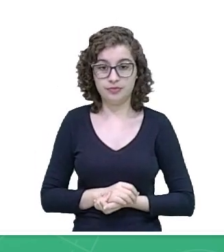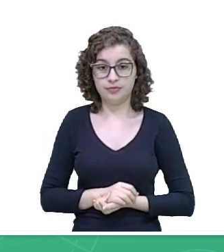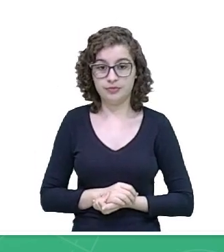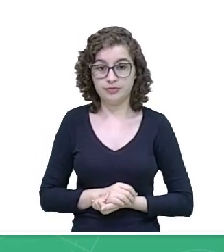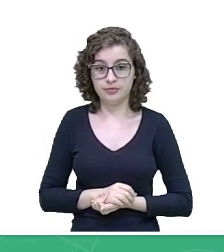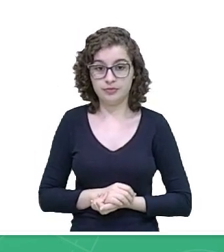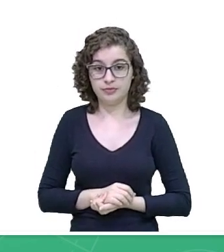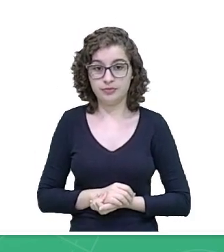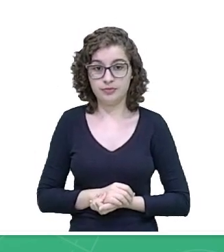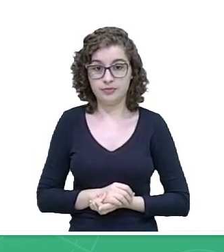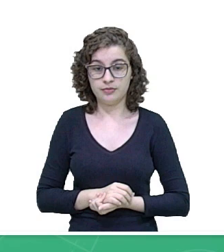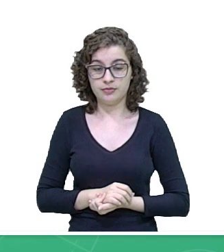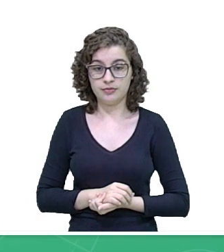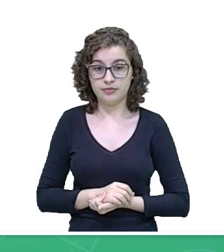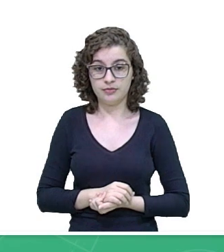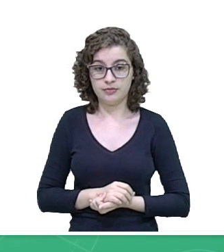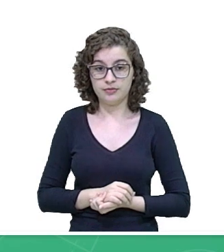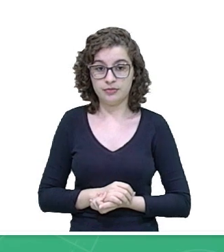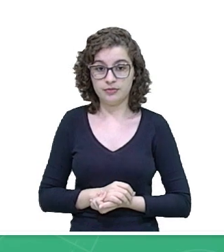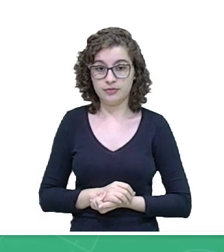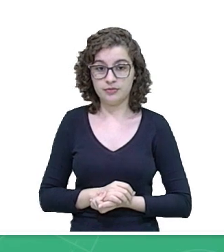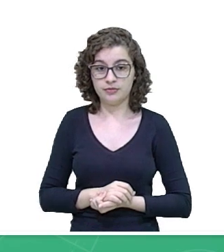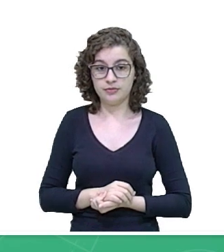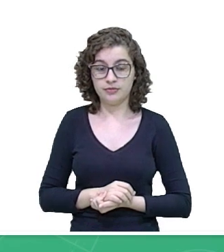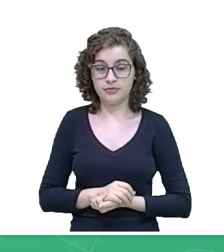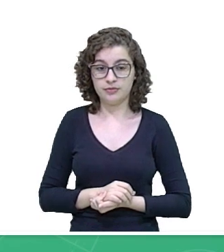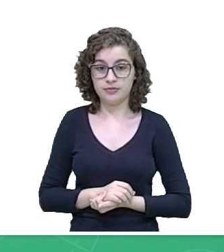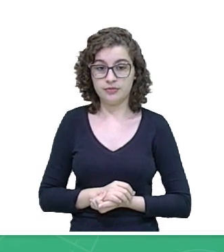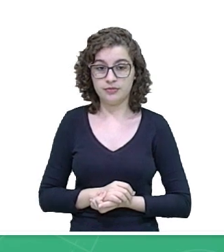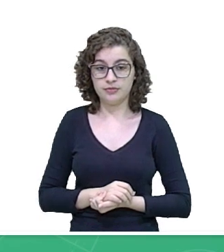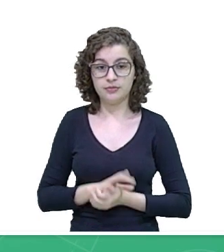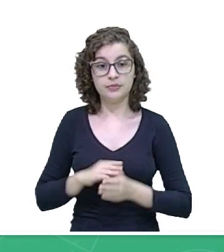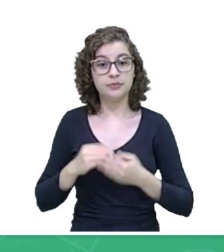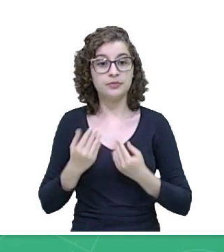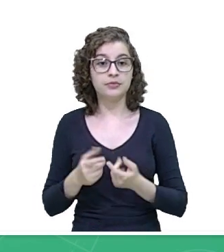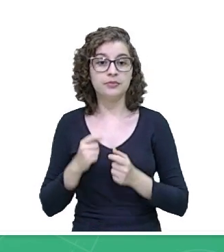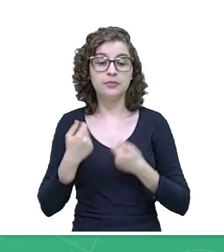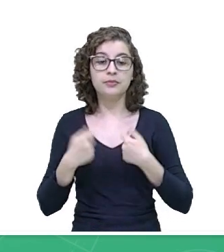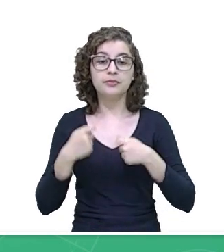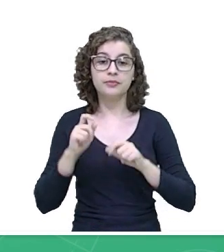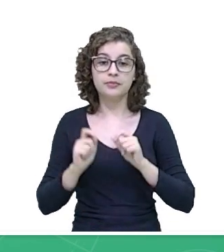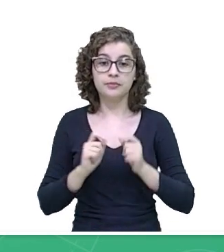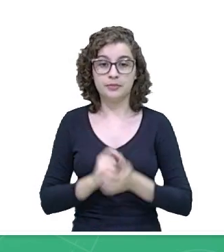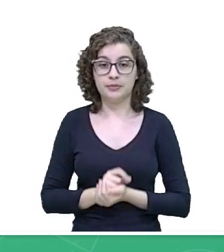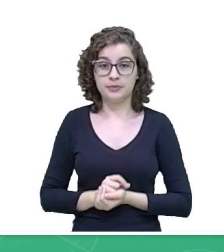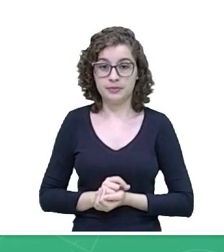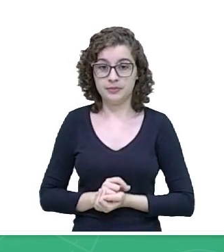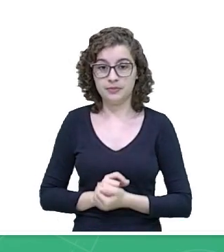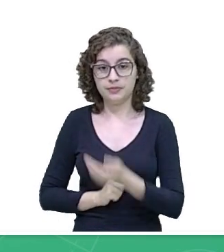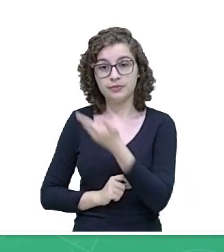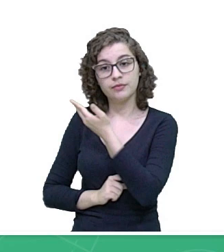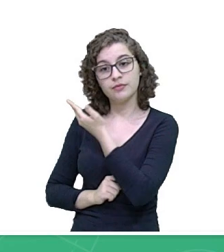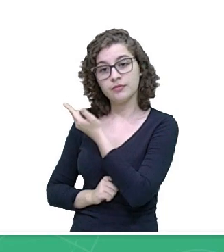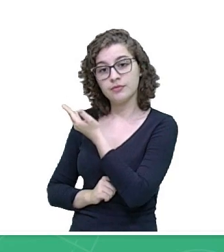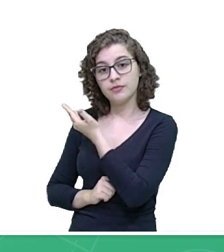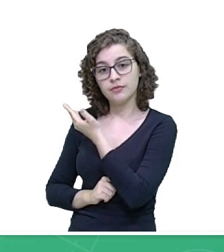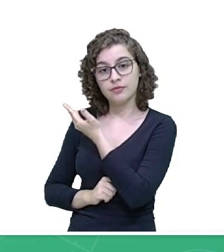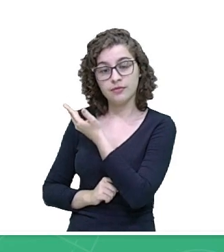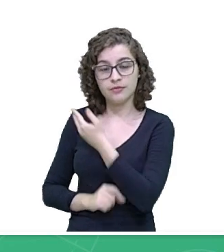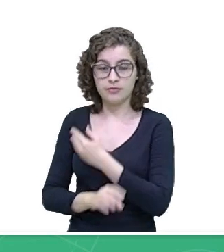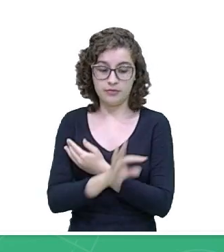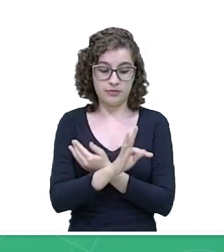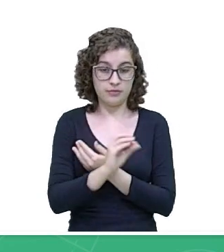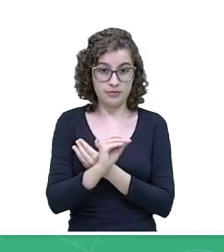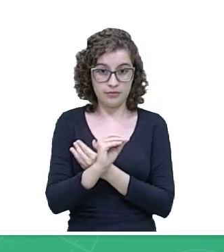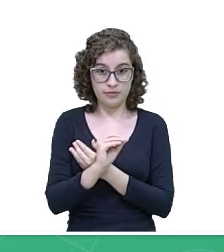exatamente a diferença entre essas duas temperaturas. Né? Então, nós temos aqui a temperatura inicial do corpo, que